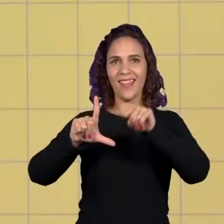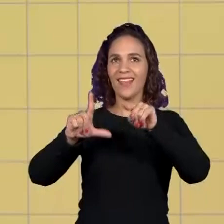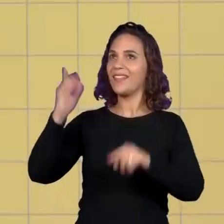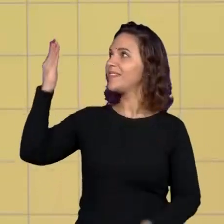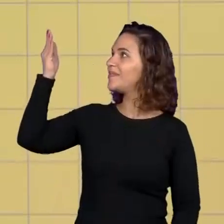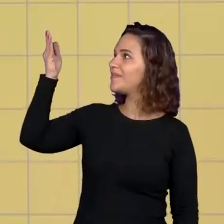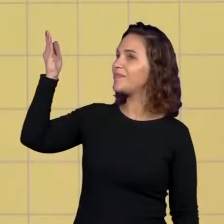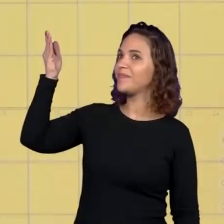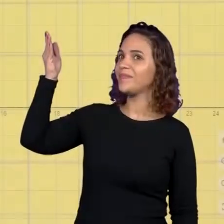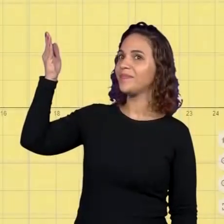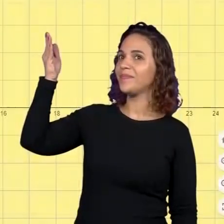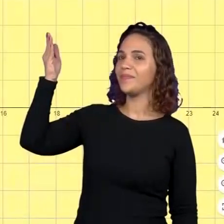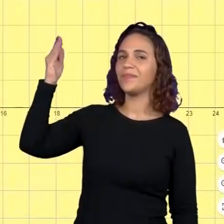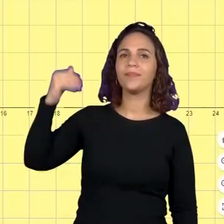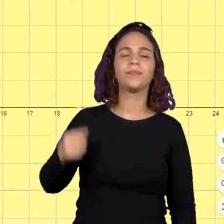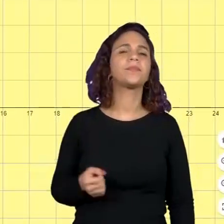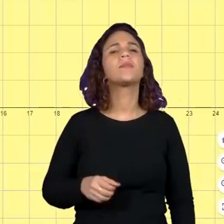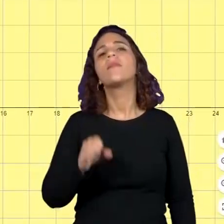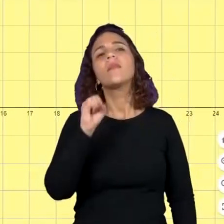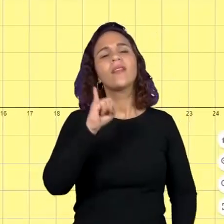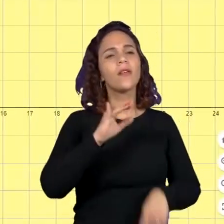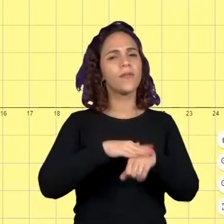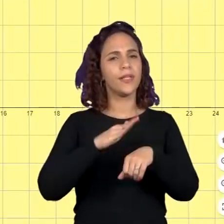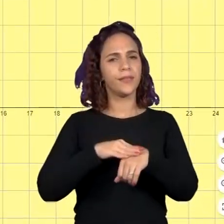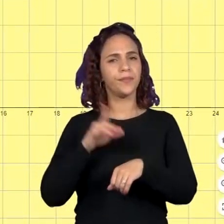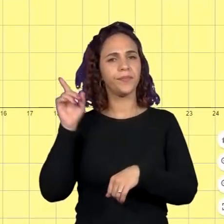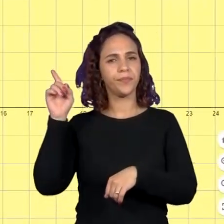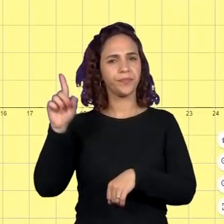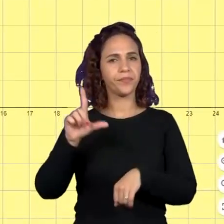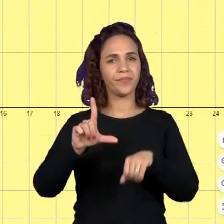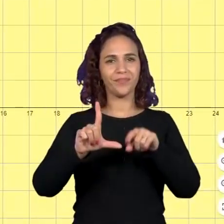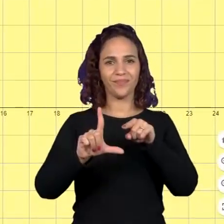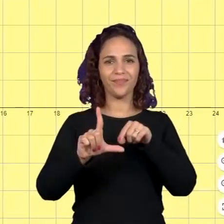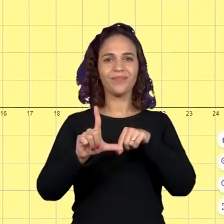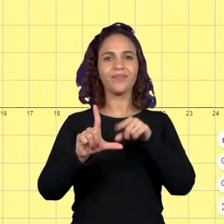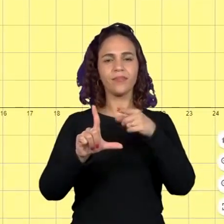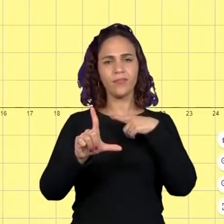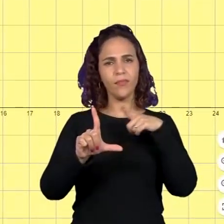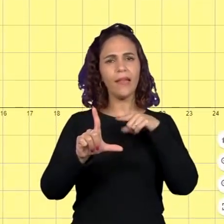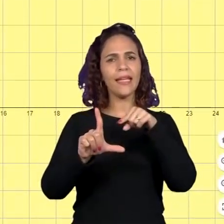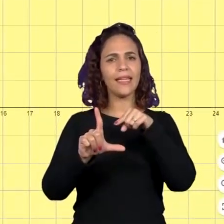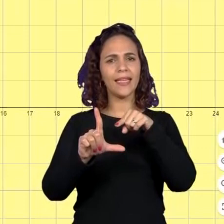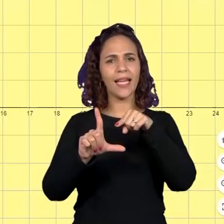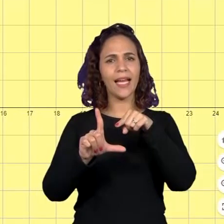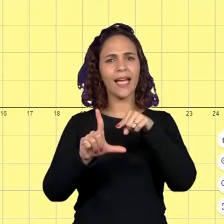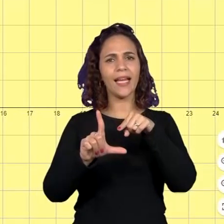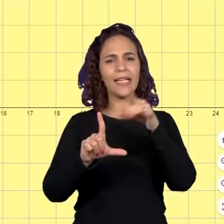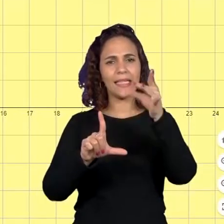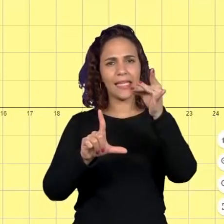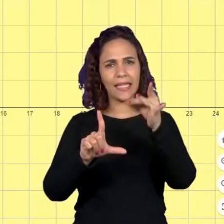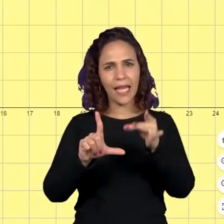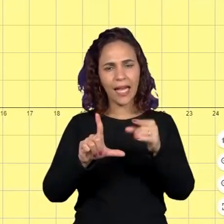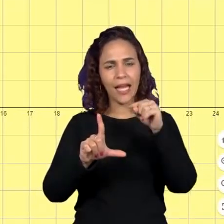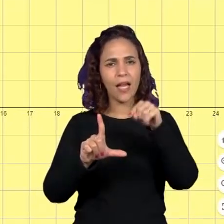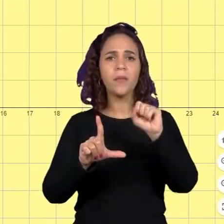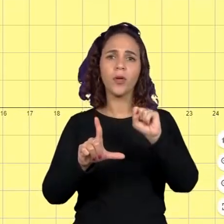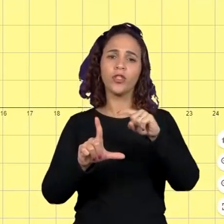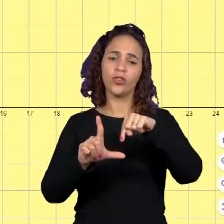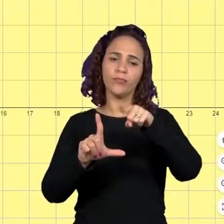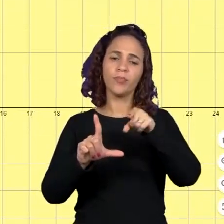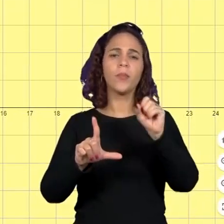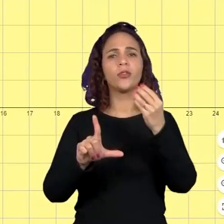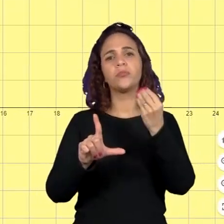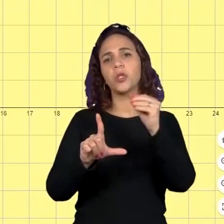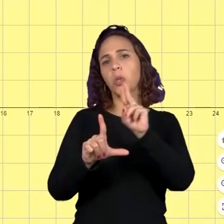Se a gente estivesse construindo esse gráfico que está aqui, claro que a gente poderia colocar já o nome,